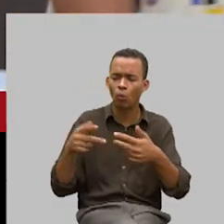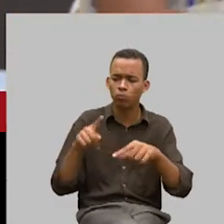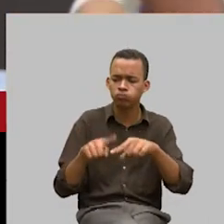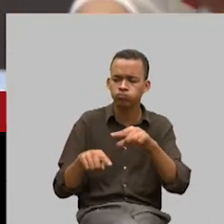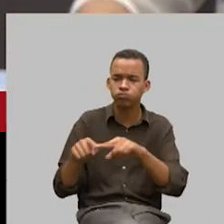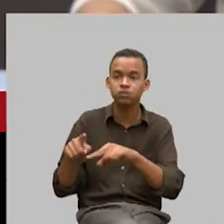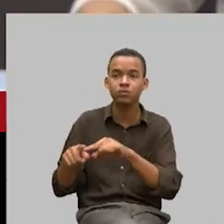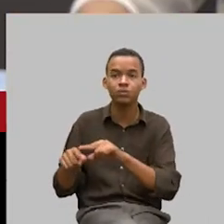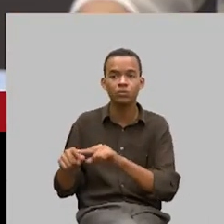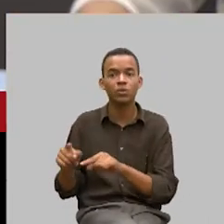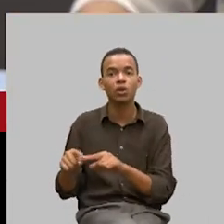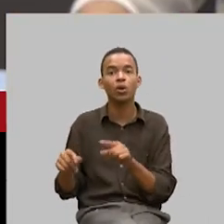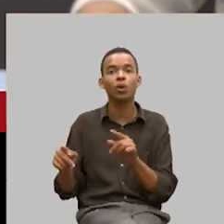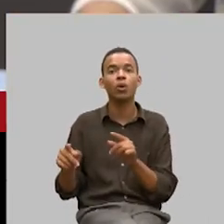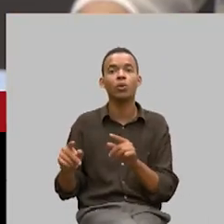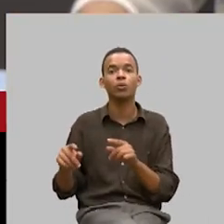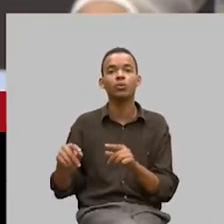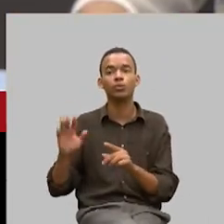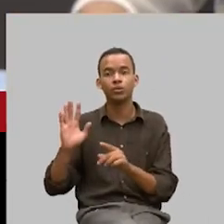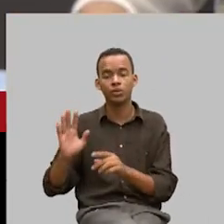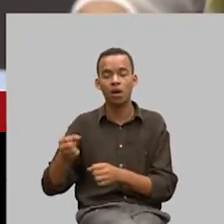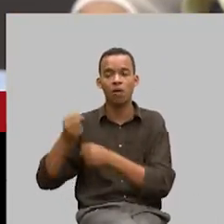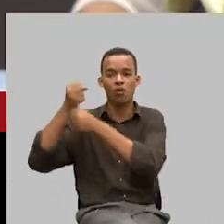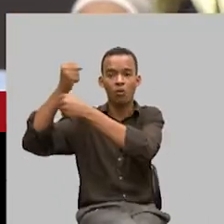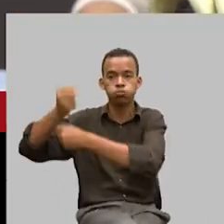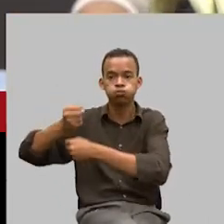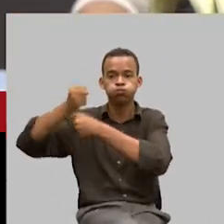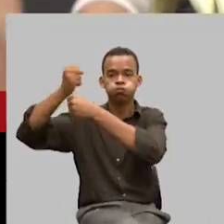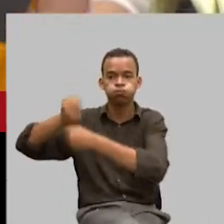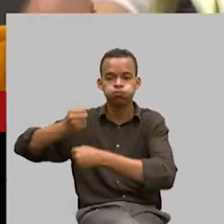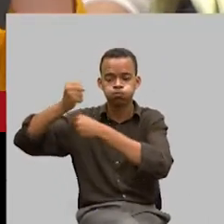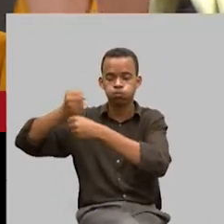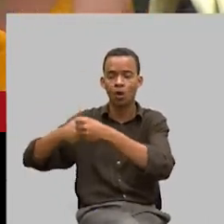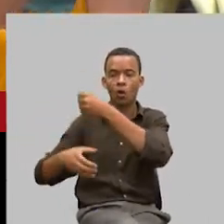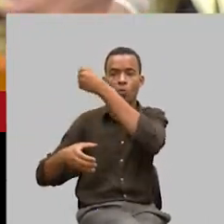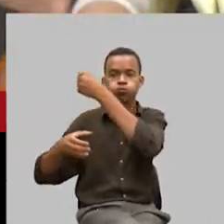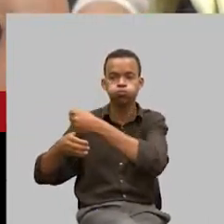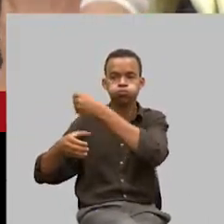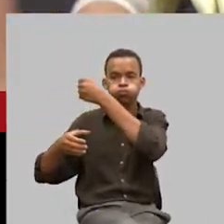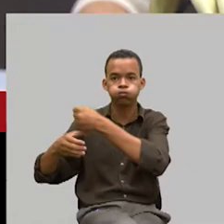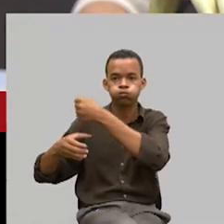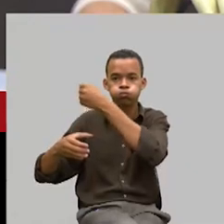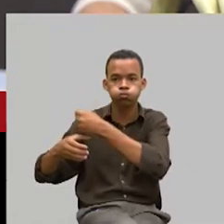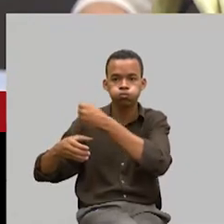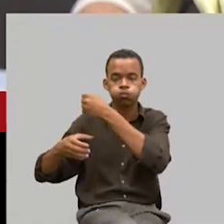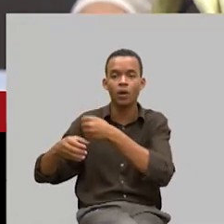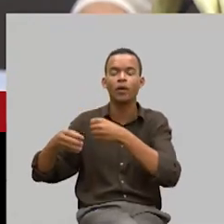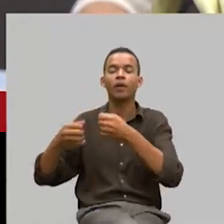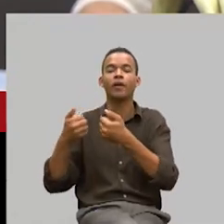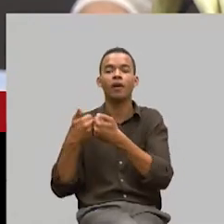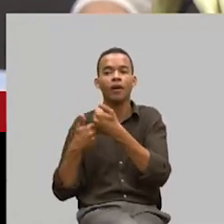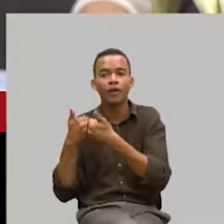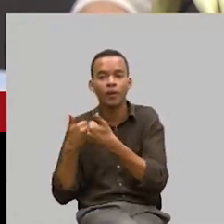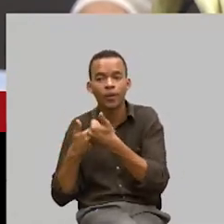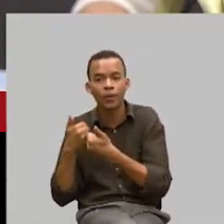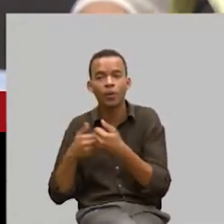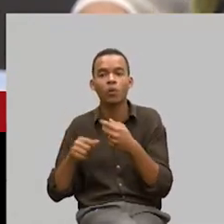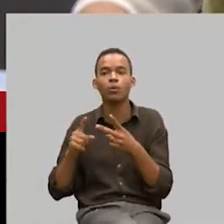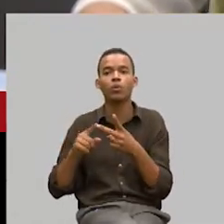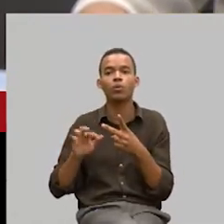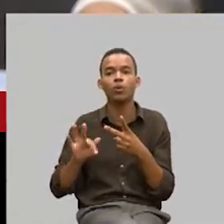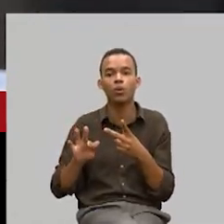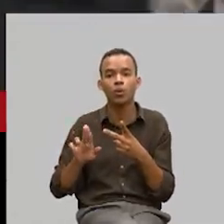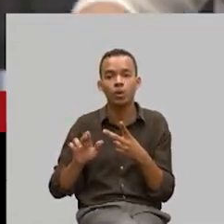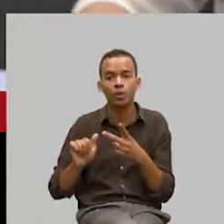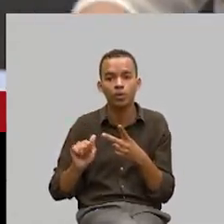falando por exemplo do eu já tirei o fubá o arroz e o feijão e assim ela foi trazendo cada uma vivência que ela já tinha da